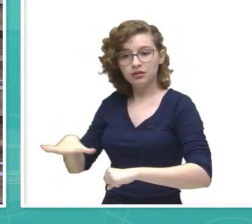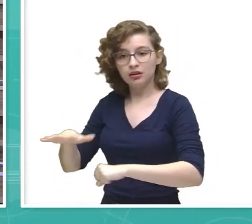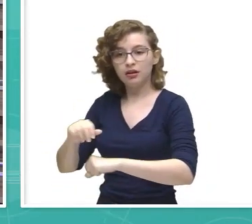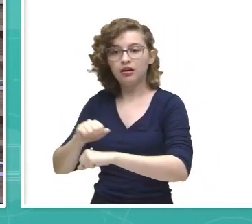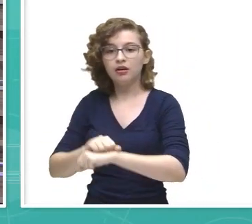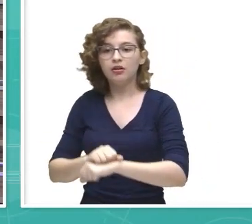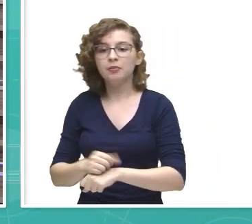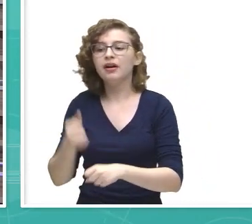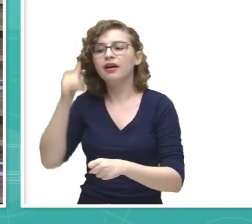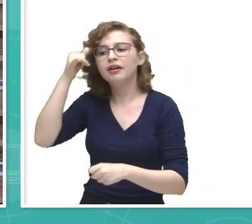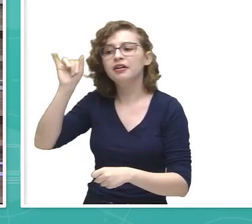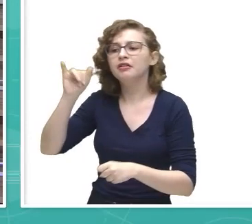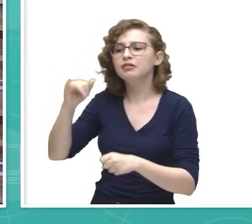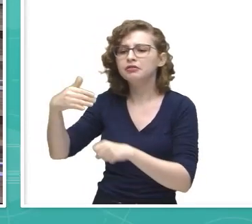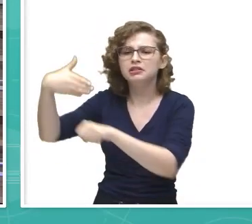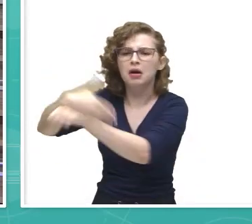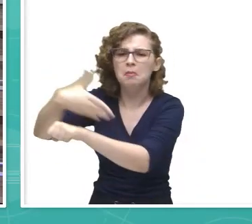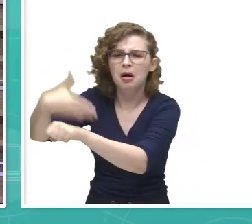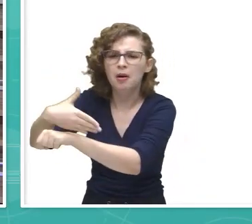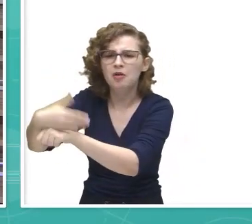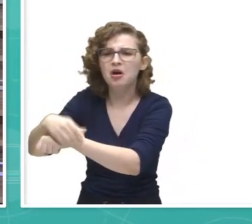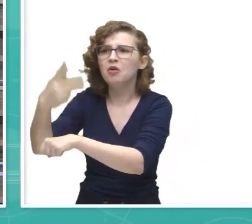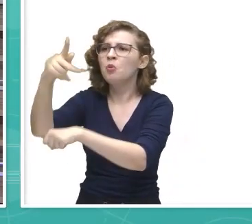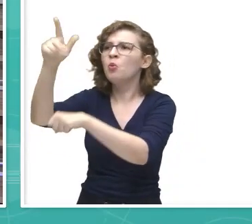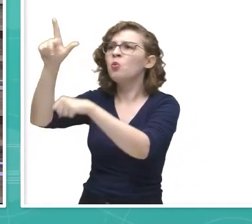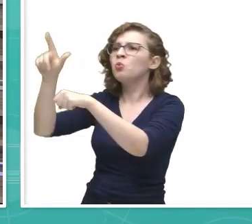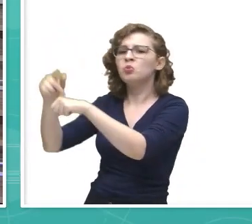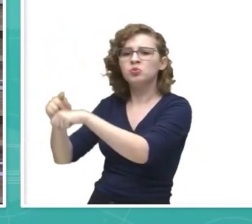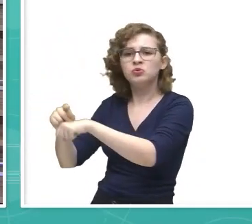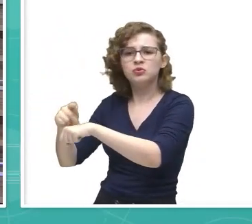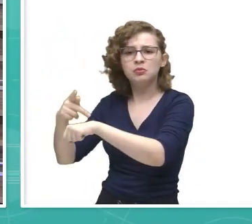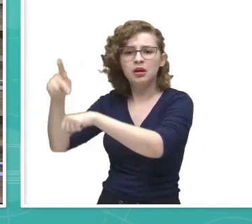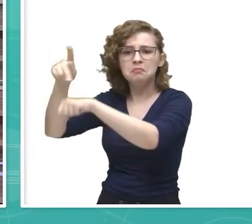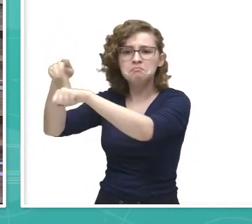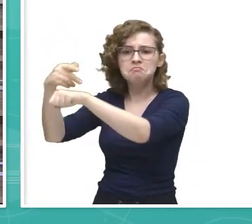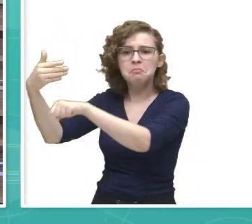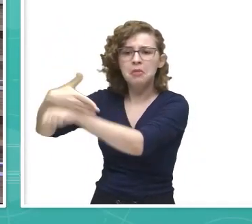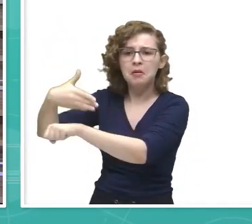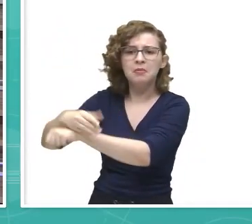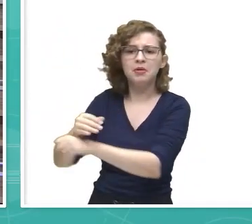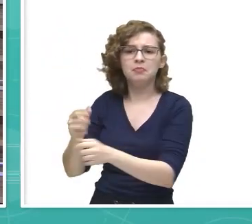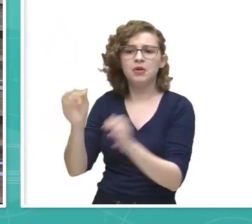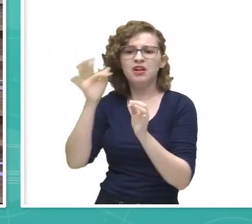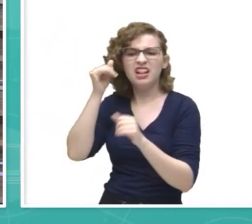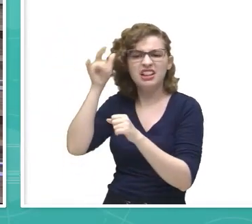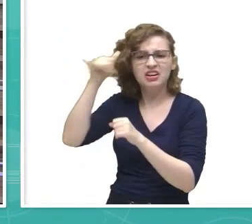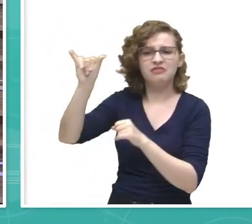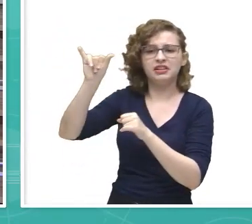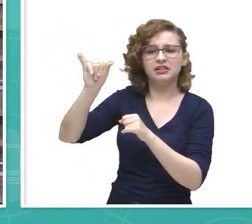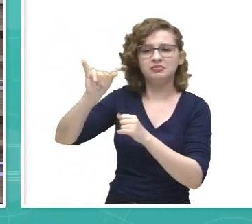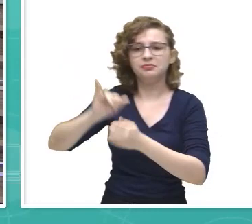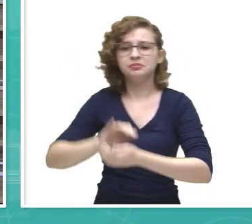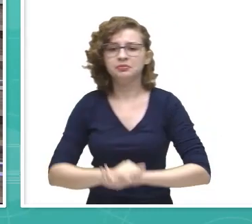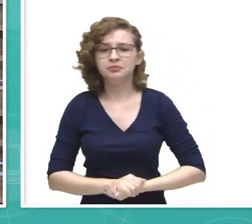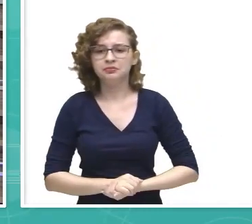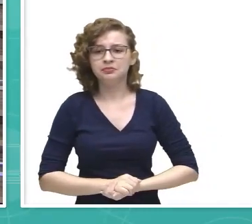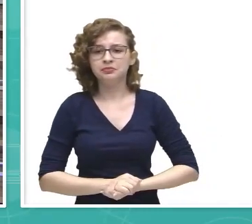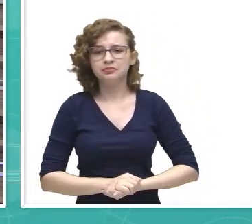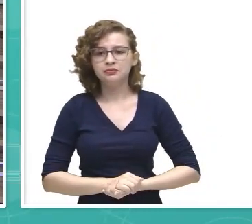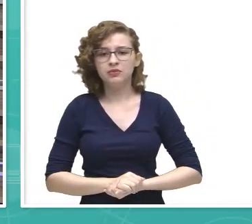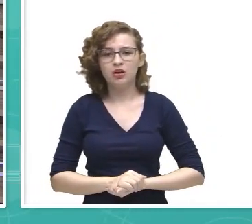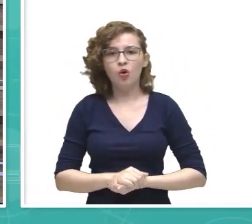evitar futuras invasões estrangeiras. Vamos pensar um pouquinho aqui, gente. O litoral brasileiro, ele é